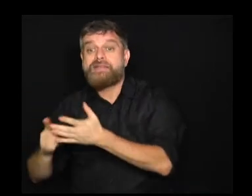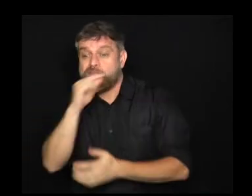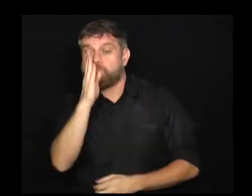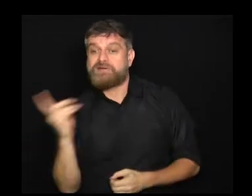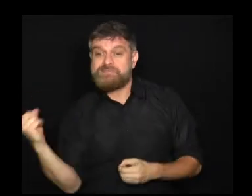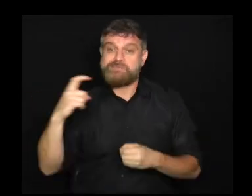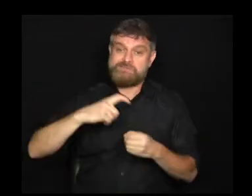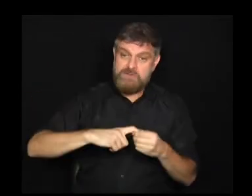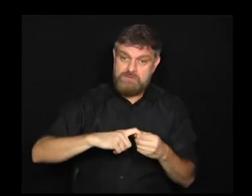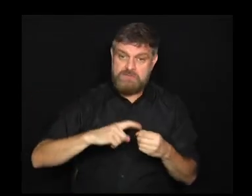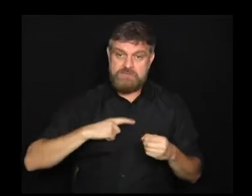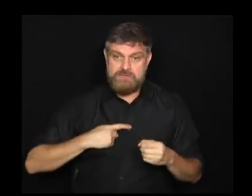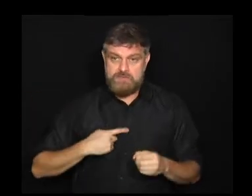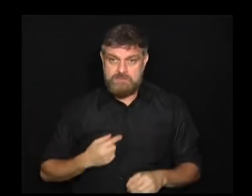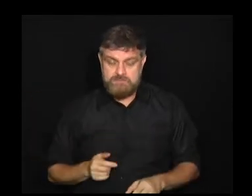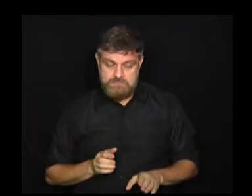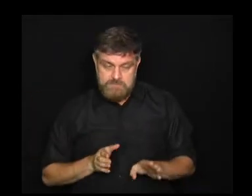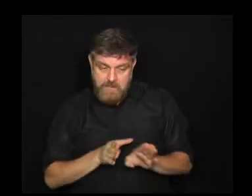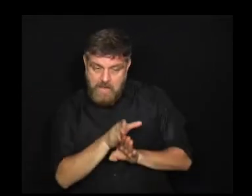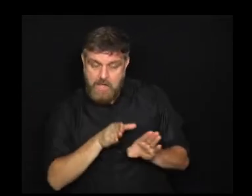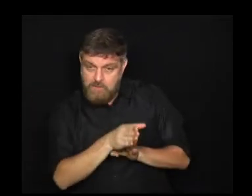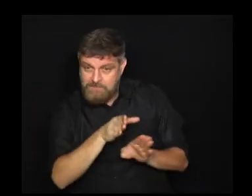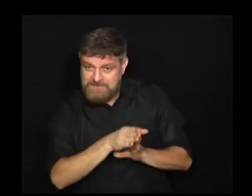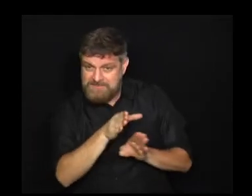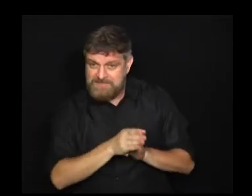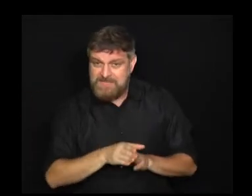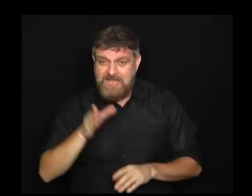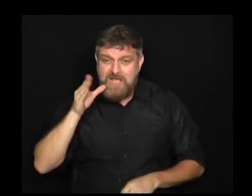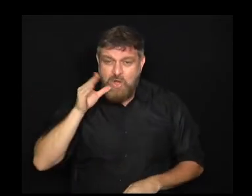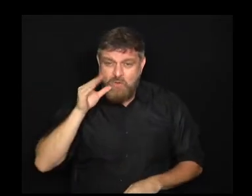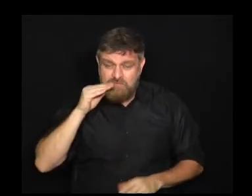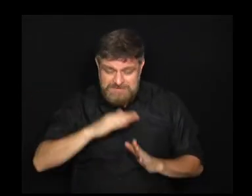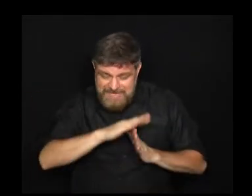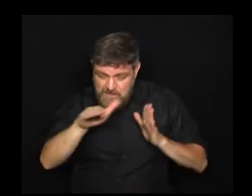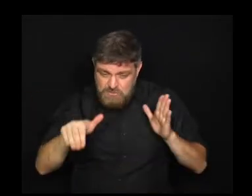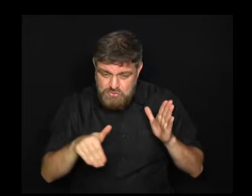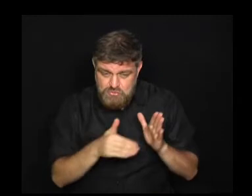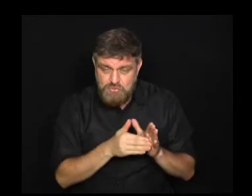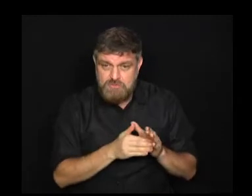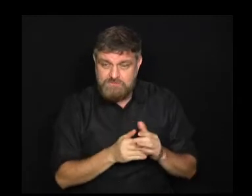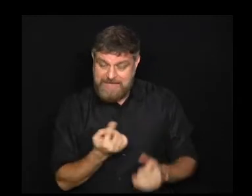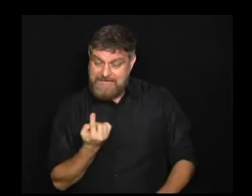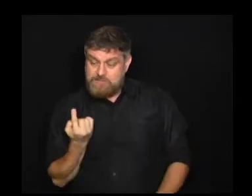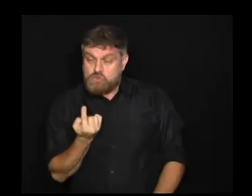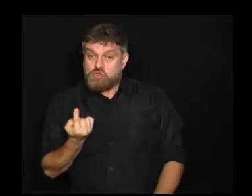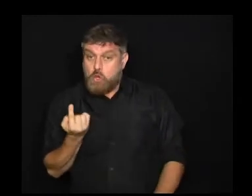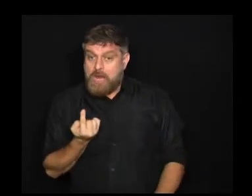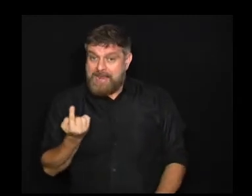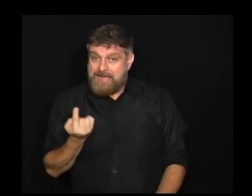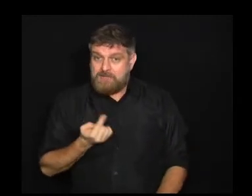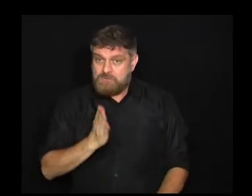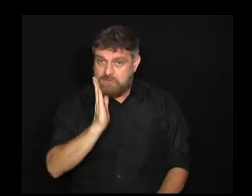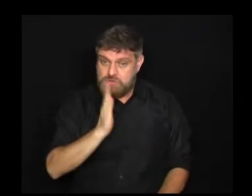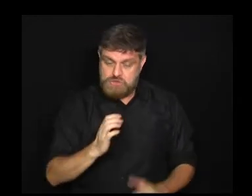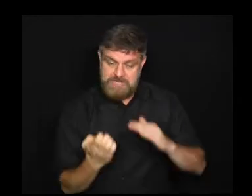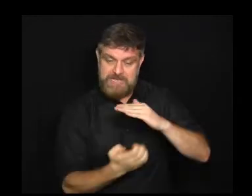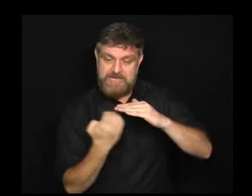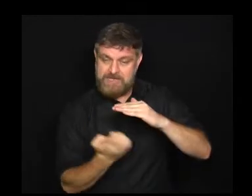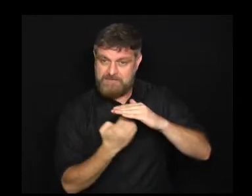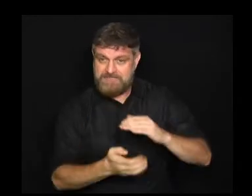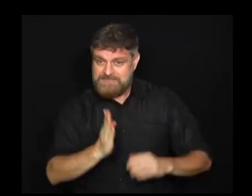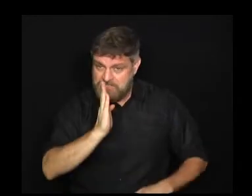recomendação de fazer isolamento de todos os profissionais que tenham estado na China algumas já tinham até se adiantado e fazendo